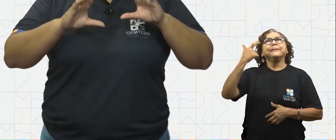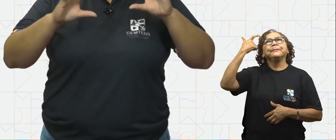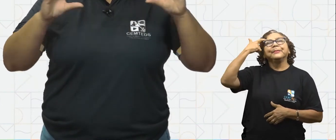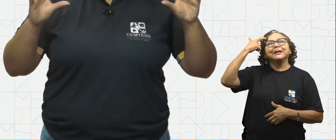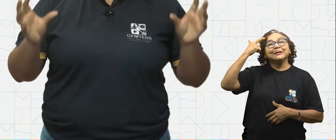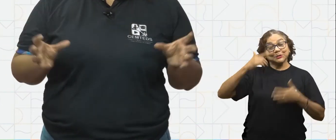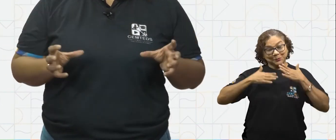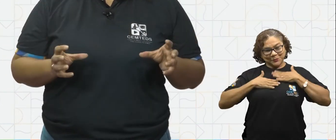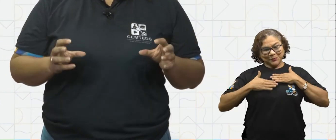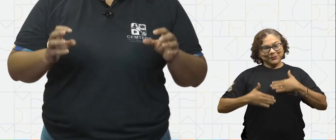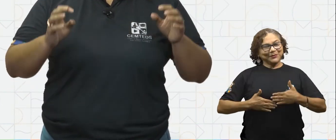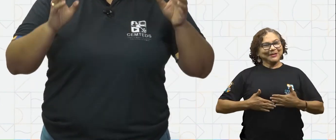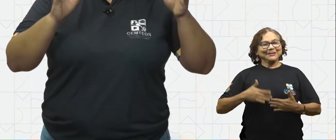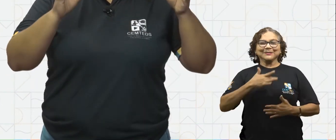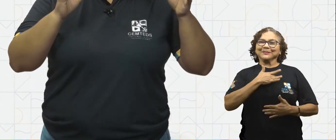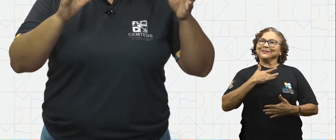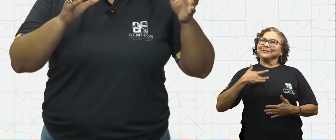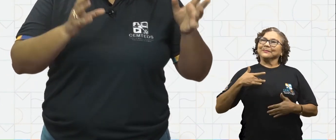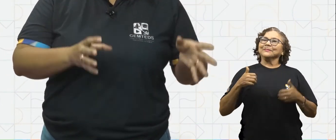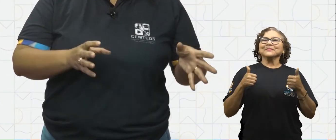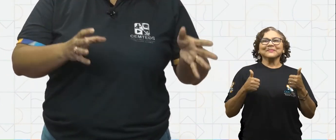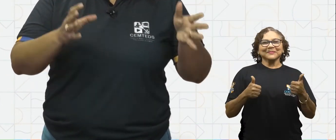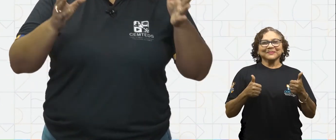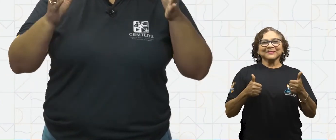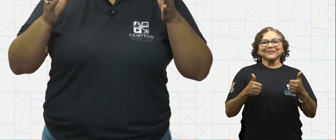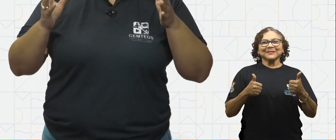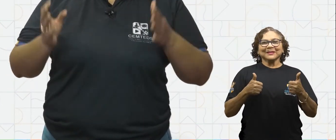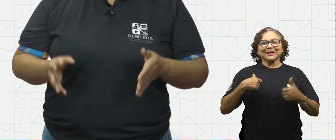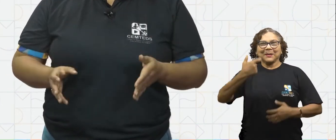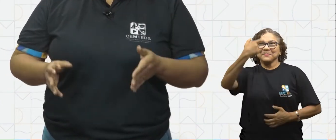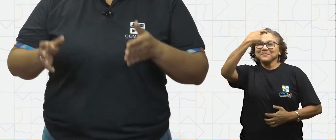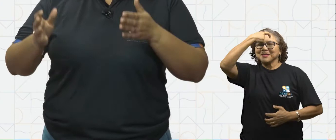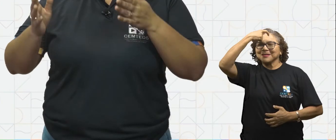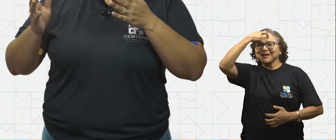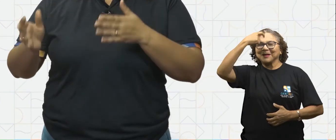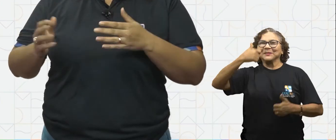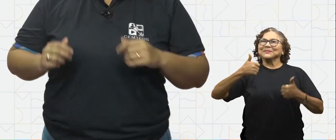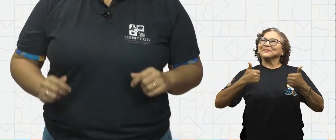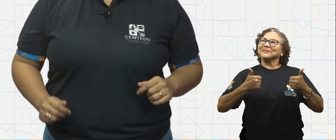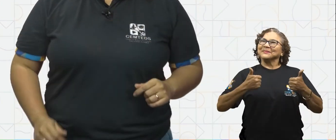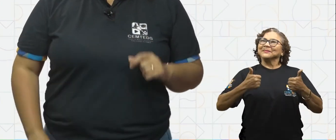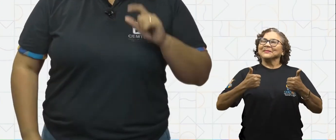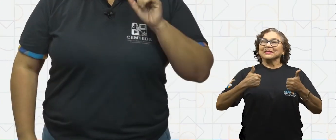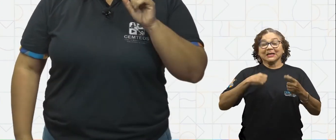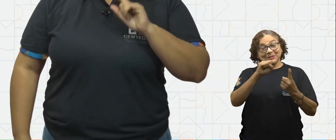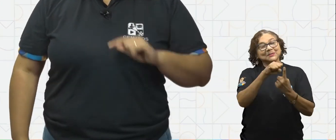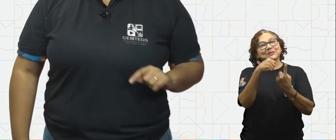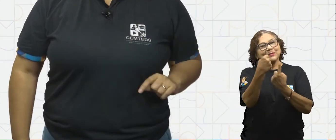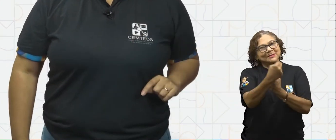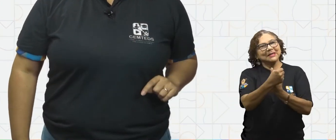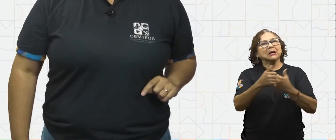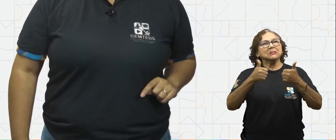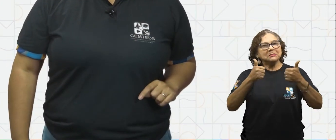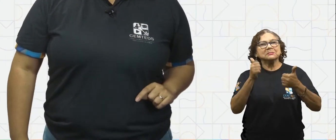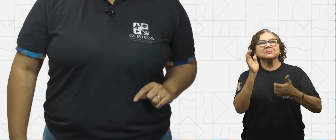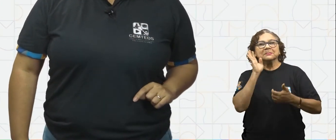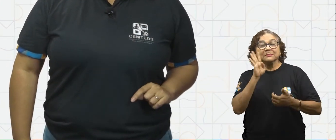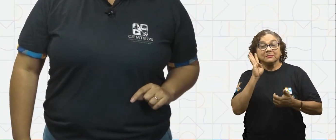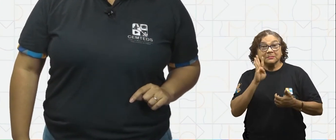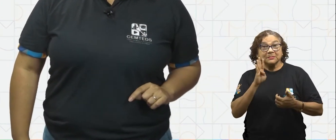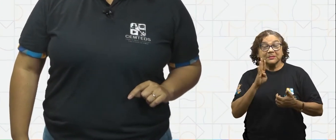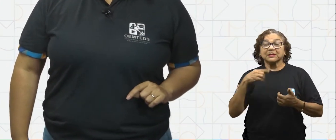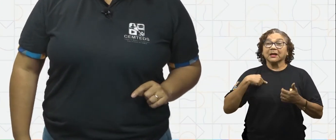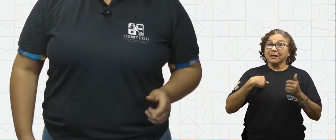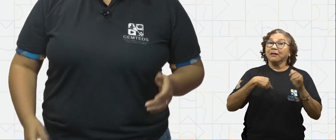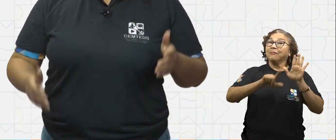bem-estar físico no geral, tanto físico, quanto mental, quanto social. Isso de acordo com a